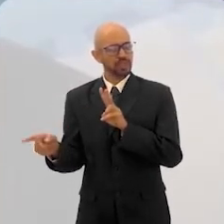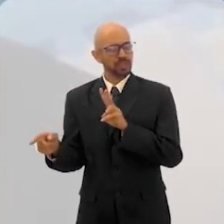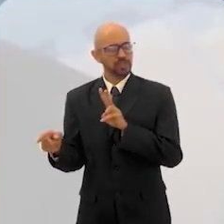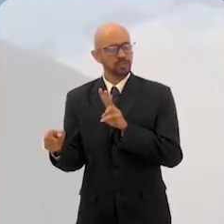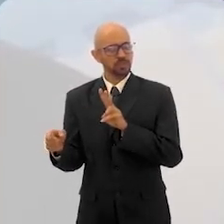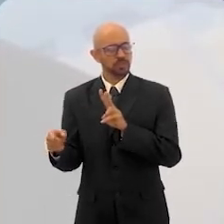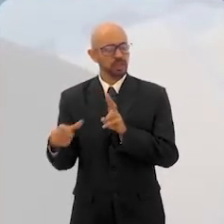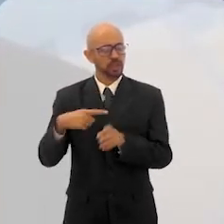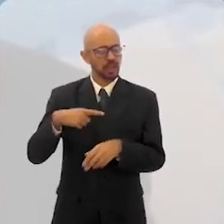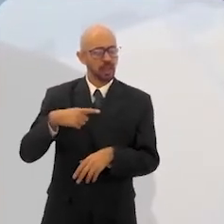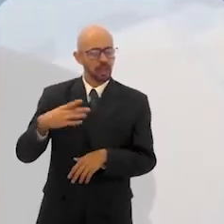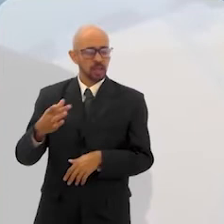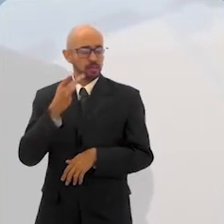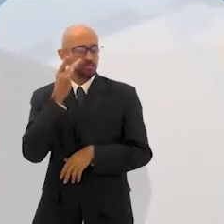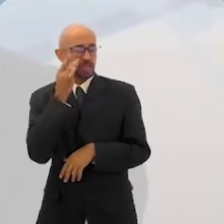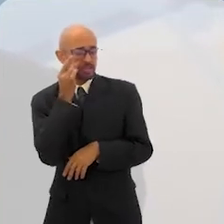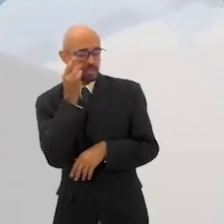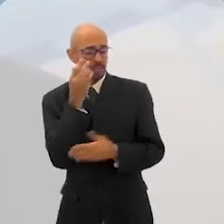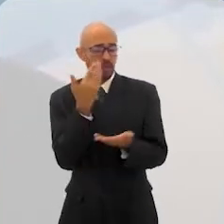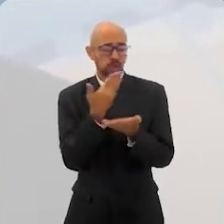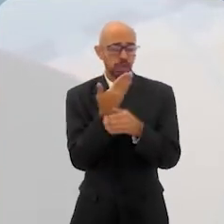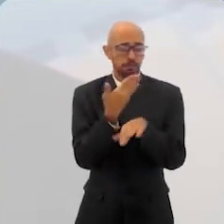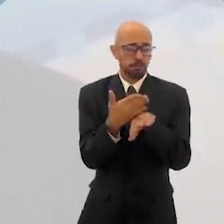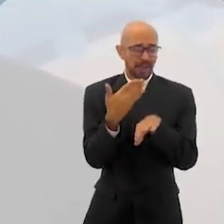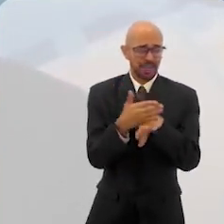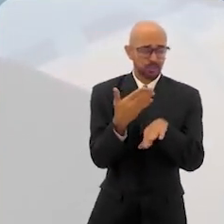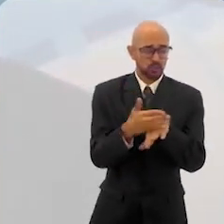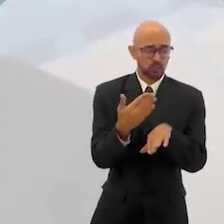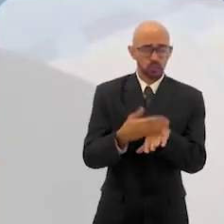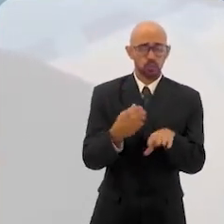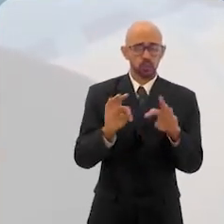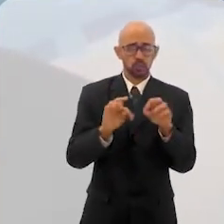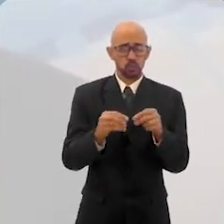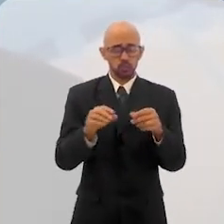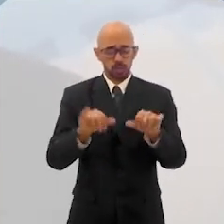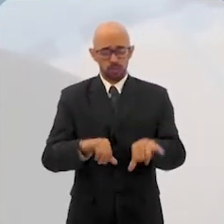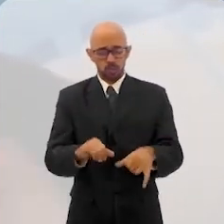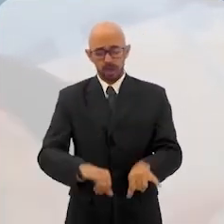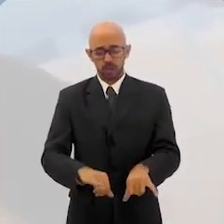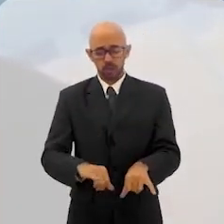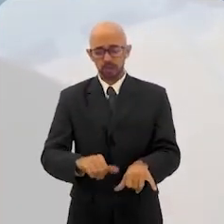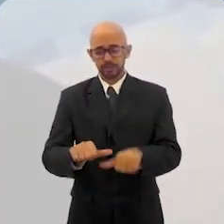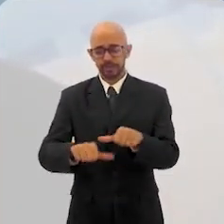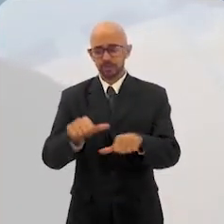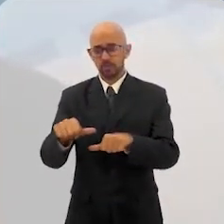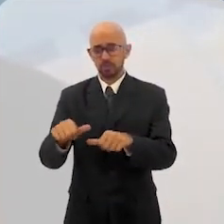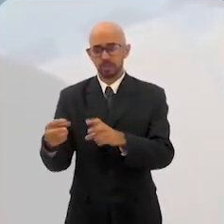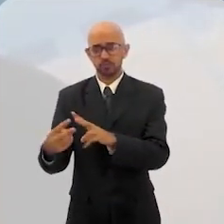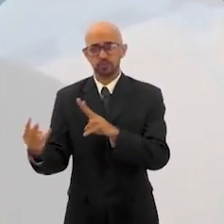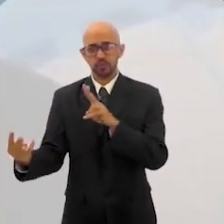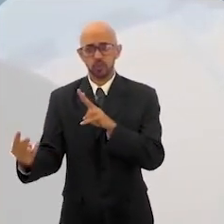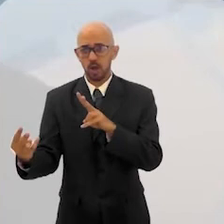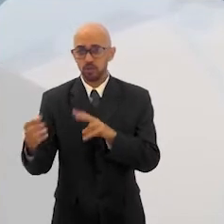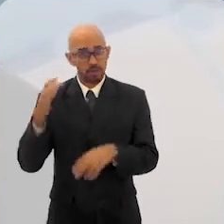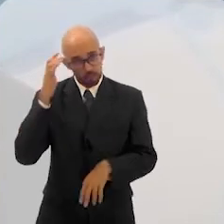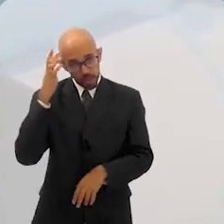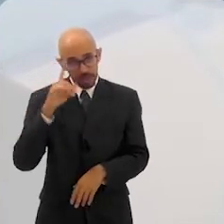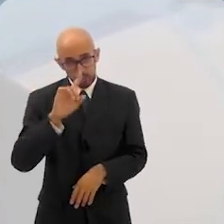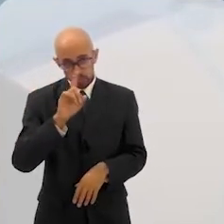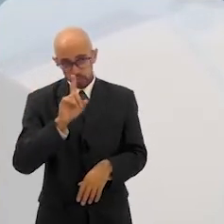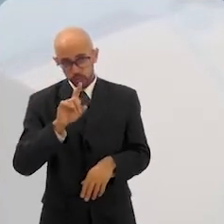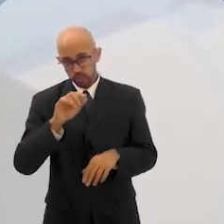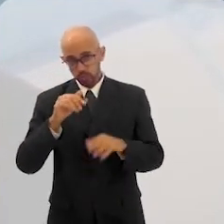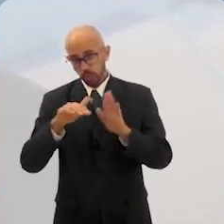ensino presencial, extremamente prático, de aulas práticas, de laboratório, e transformar isso para o virtual, né? Então, assim, foi Sim.